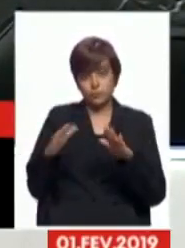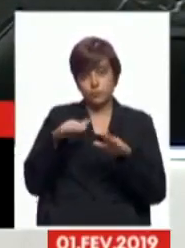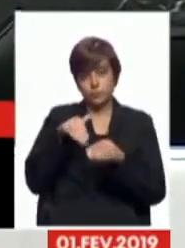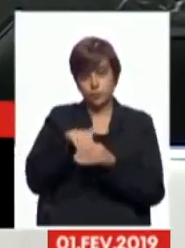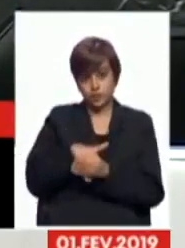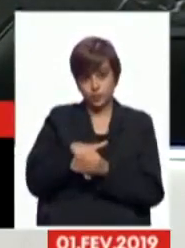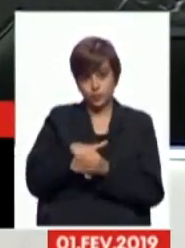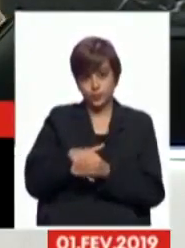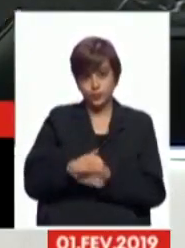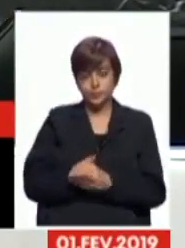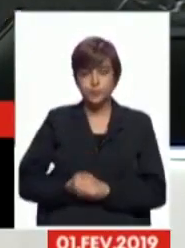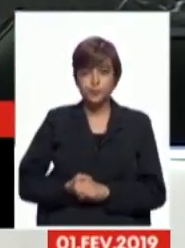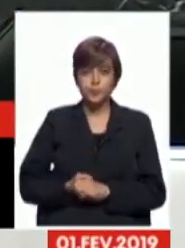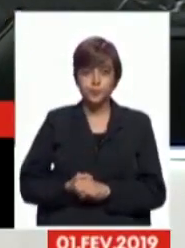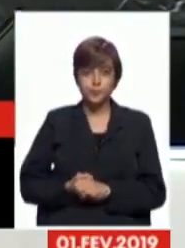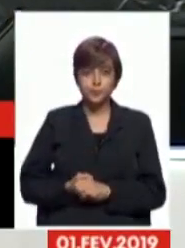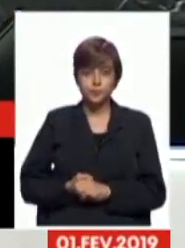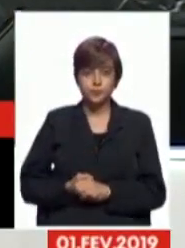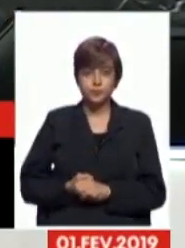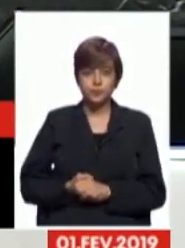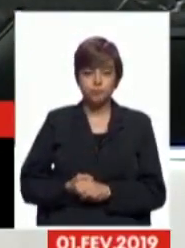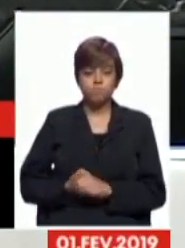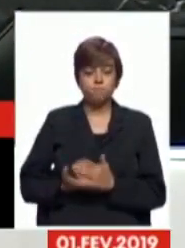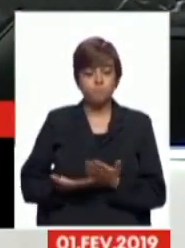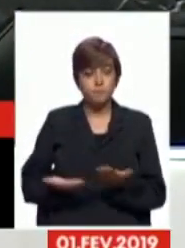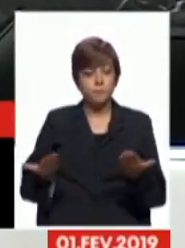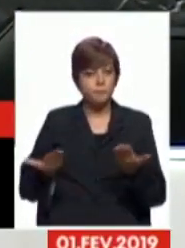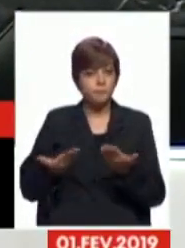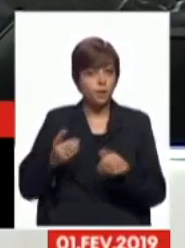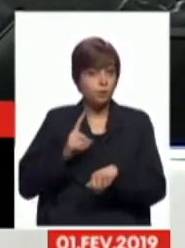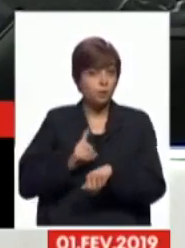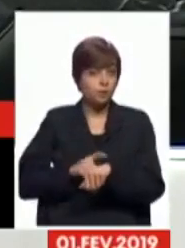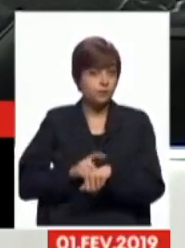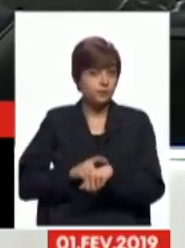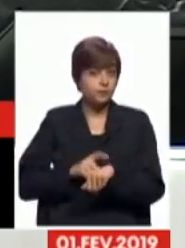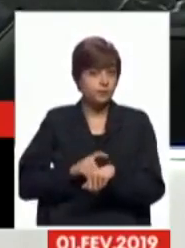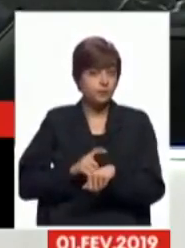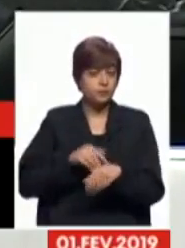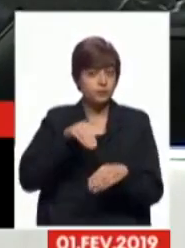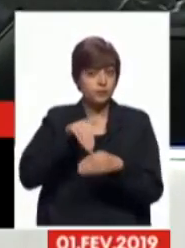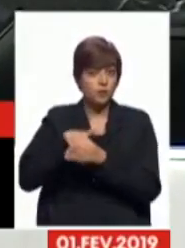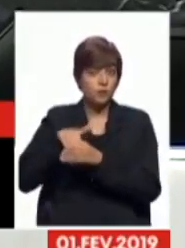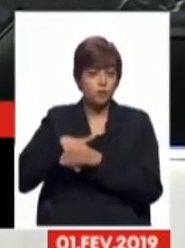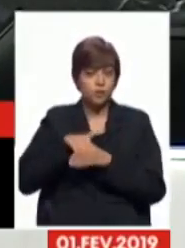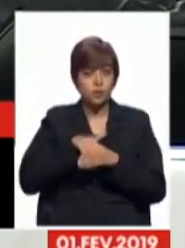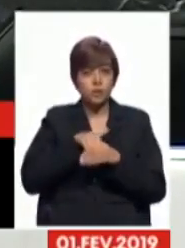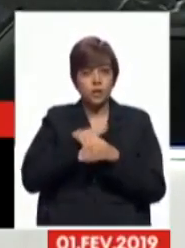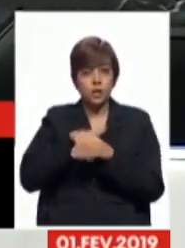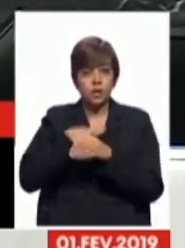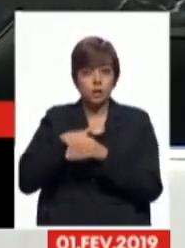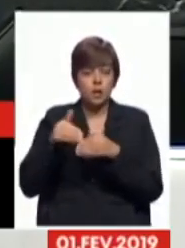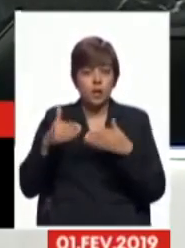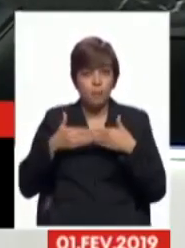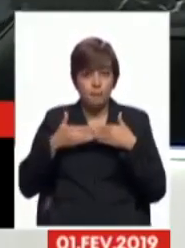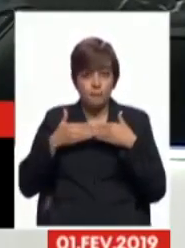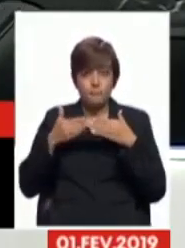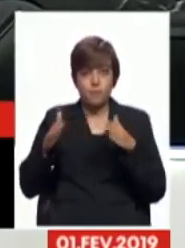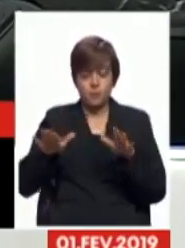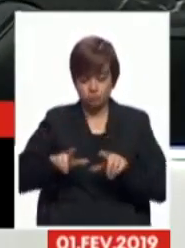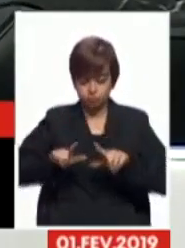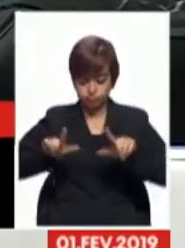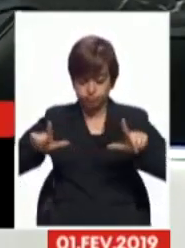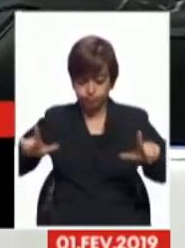só para esclarecer, esse momento agora da reunião é um momento. A reunião, a votação, ela é aberta, feita no